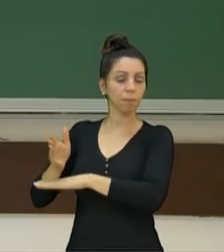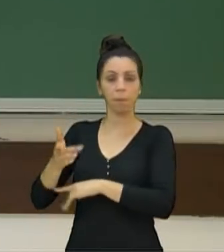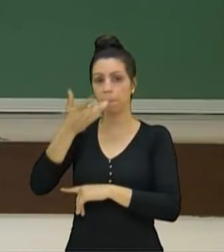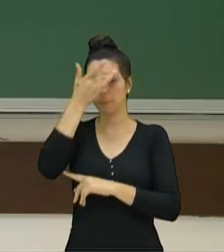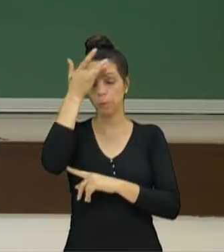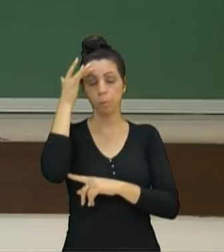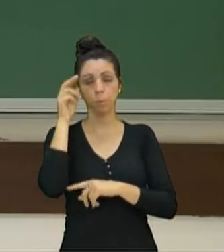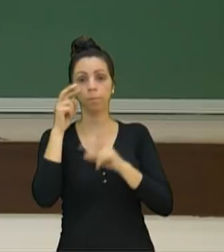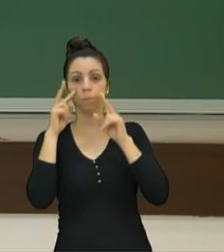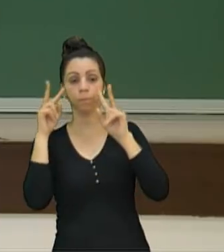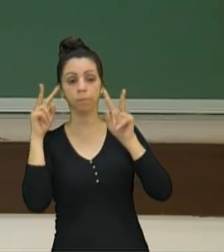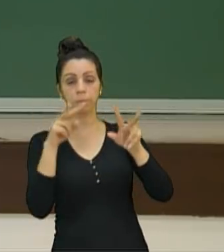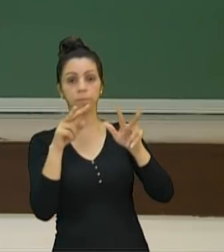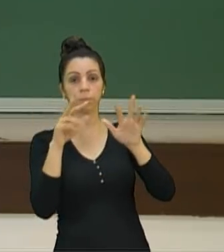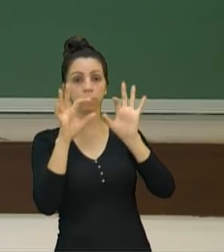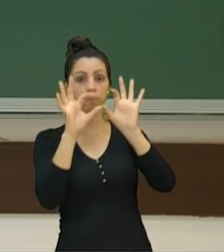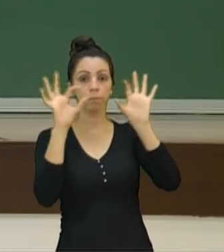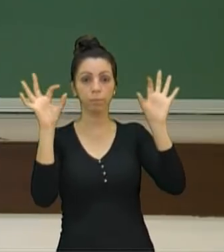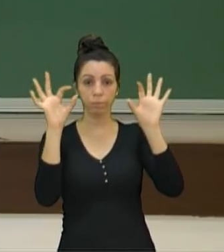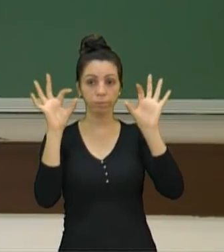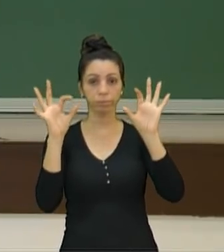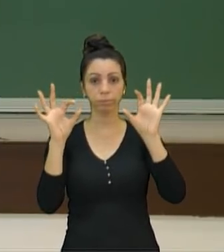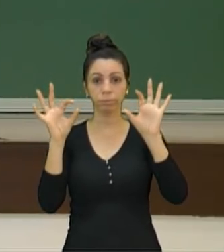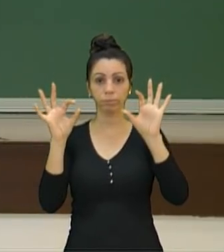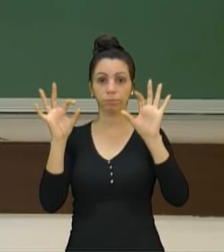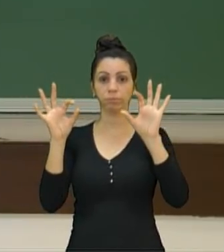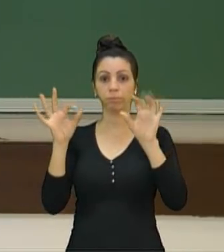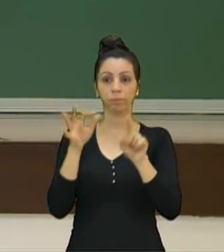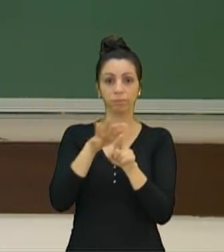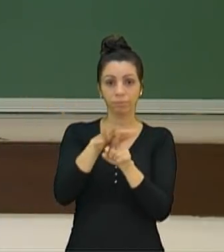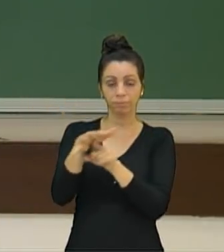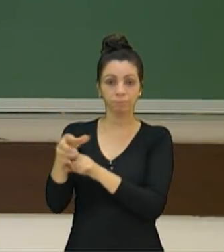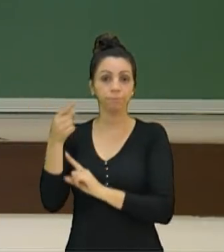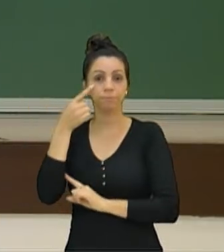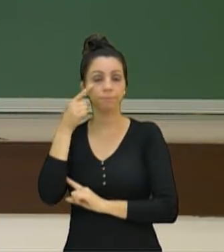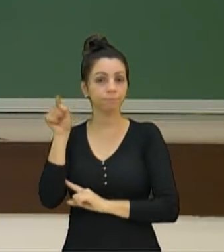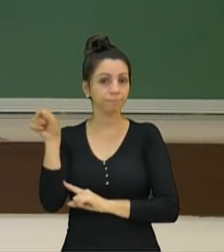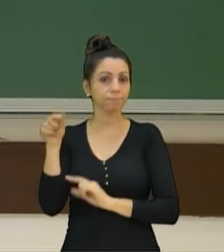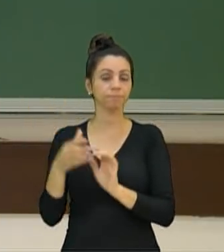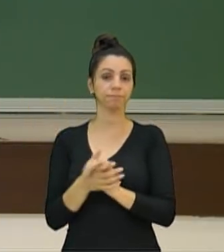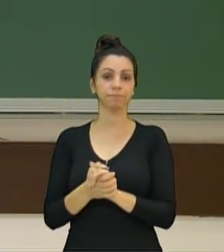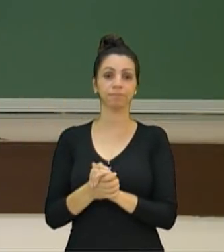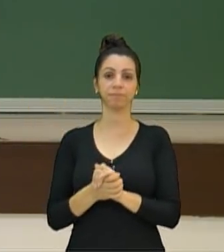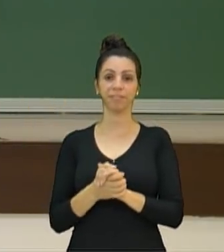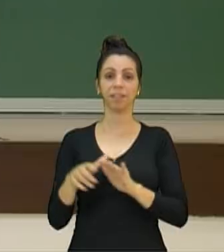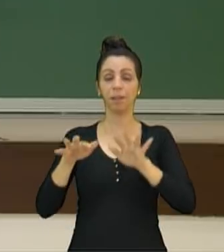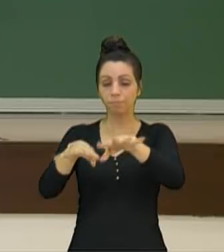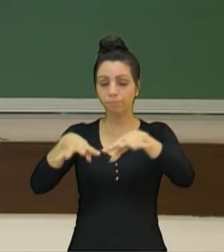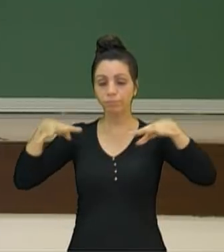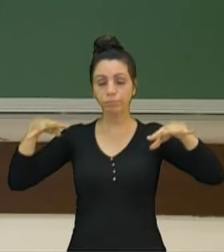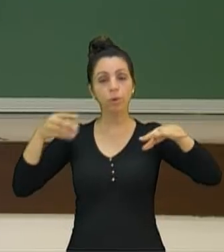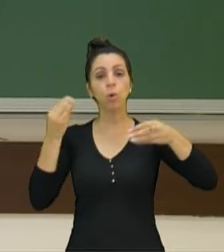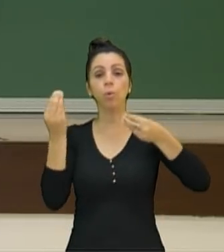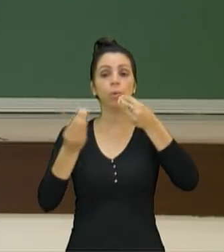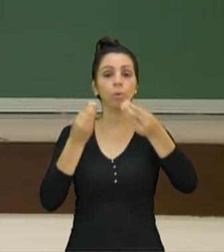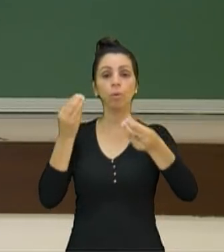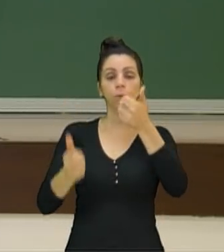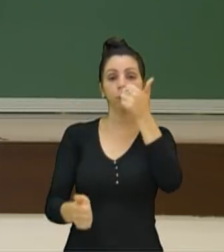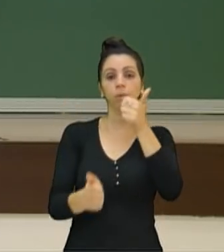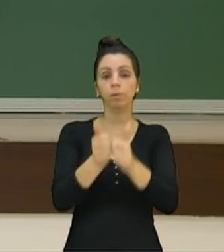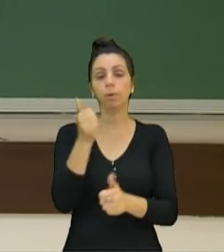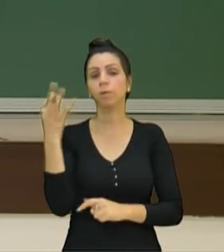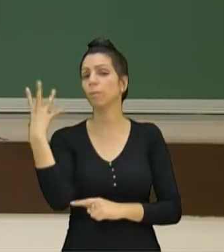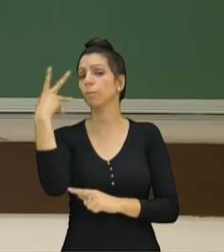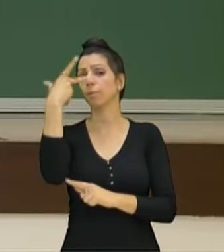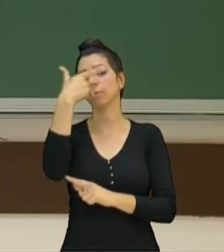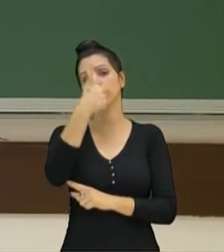público assistindo às competições. Então, isso mostra como o esporte é belo,